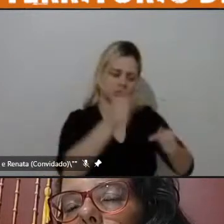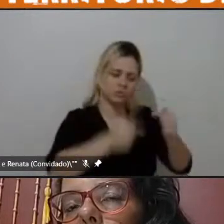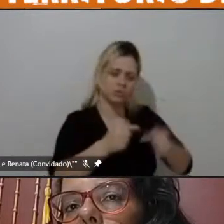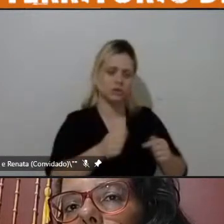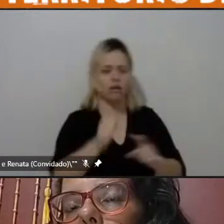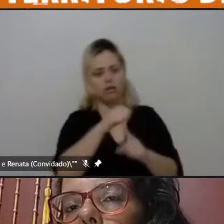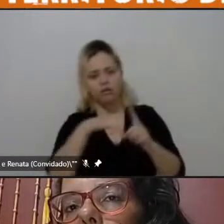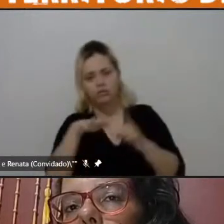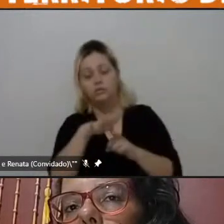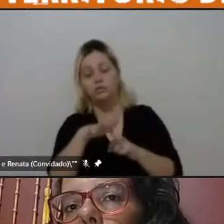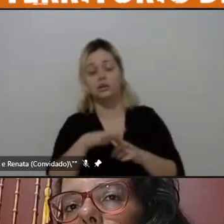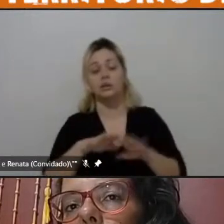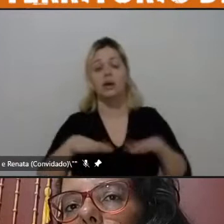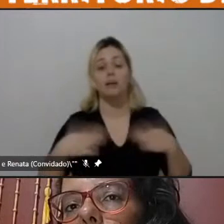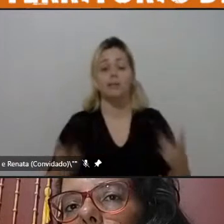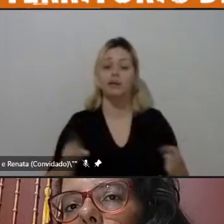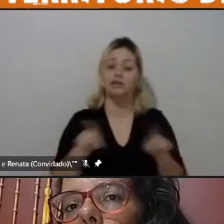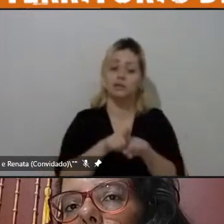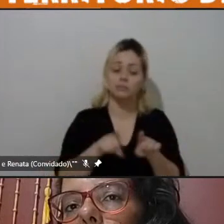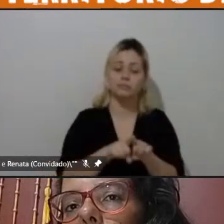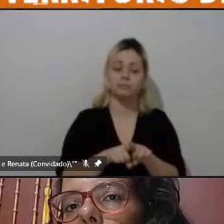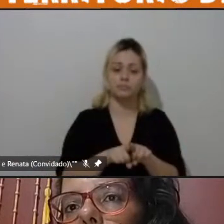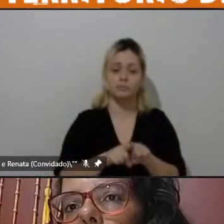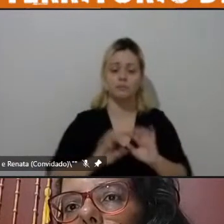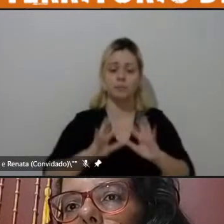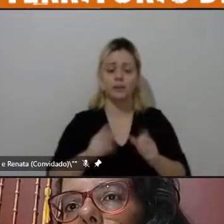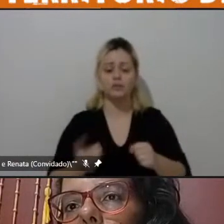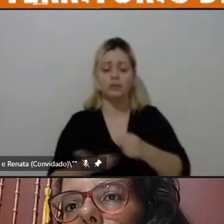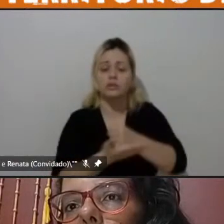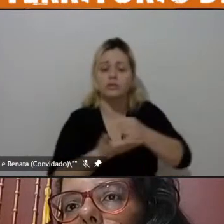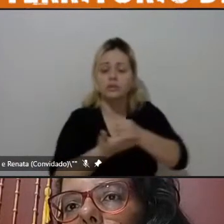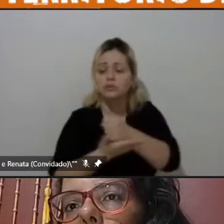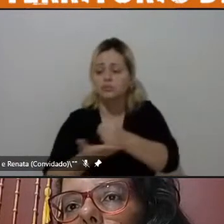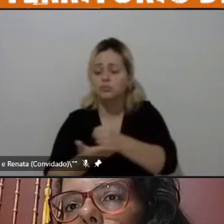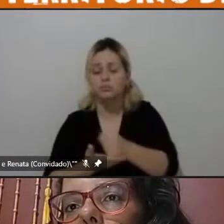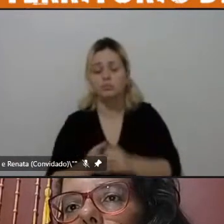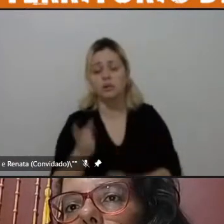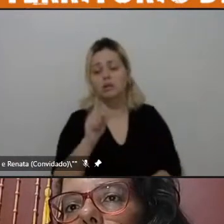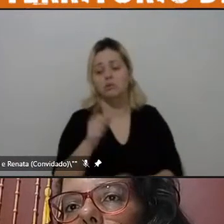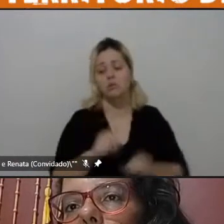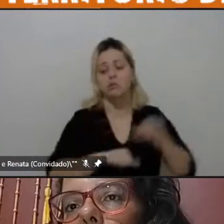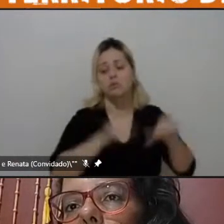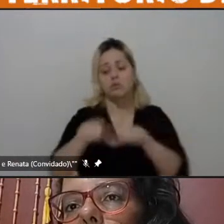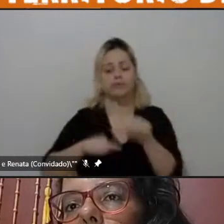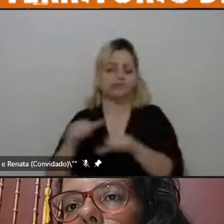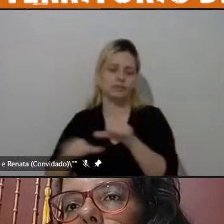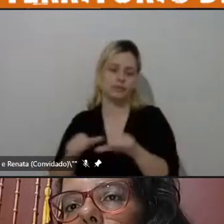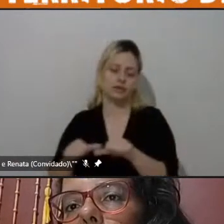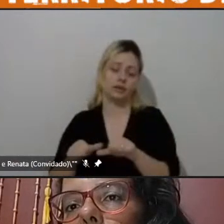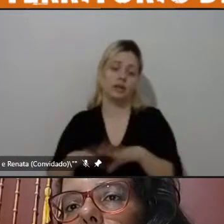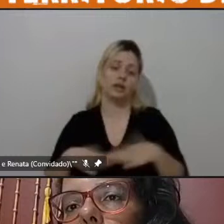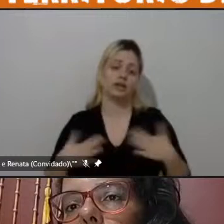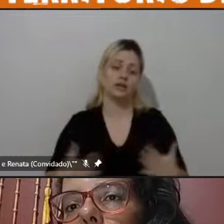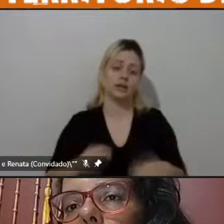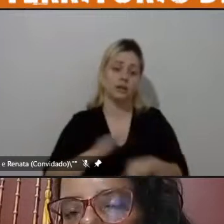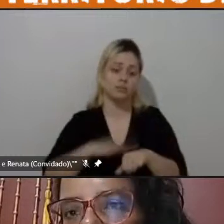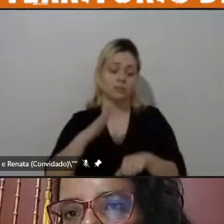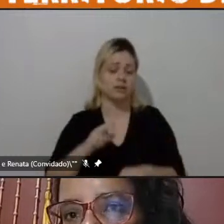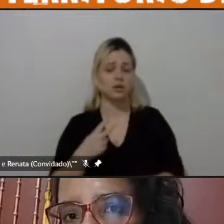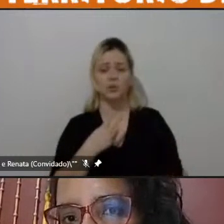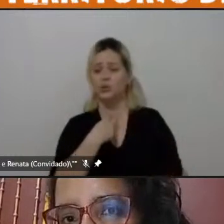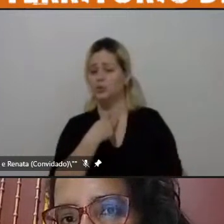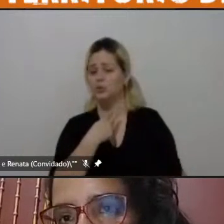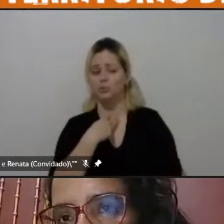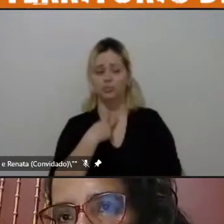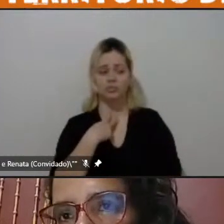racismo. Mas, ao mesmo tempo, essa estrutura da produção foi tocada, né? Então, acho que, mais do que nunca, a gente não pode